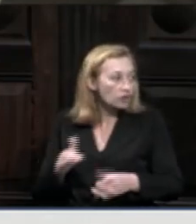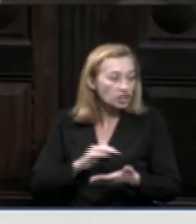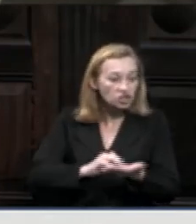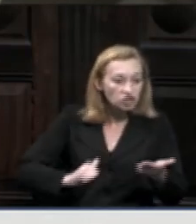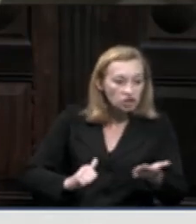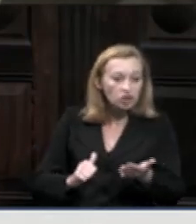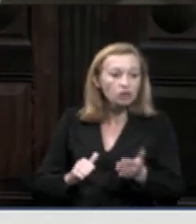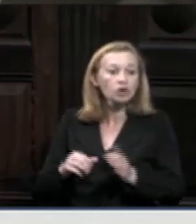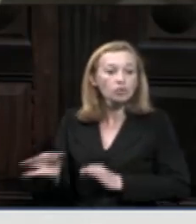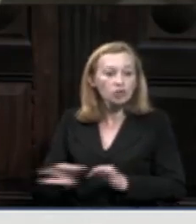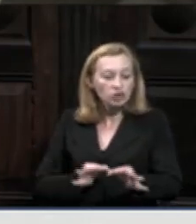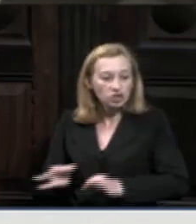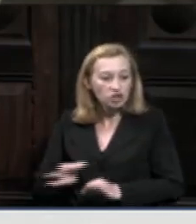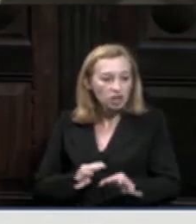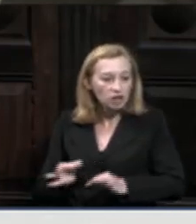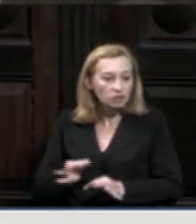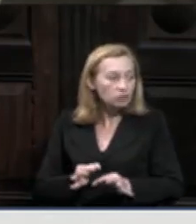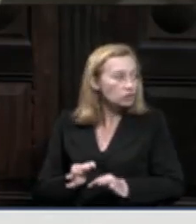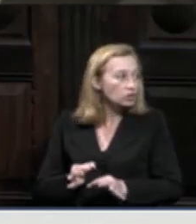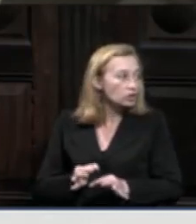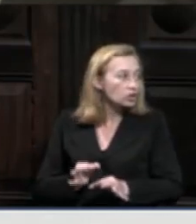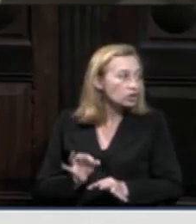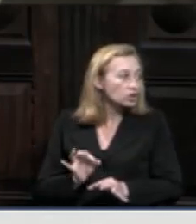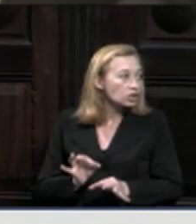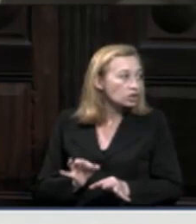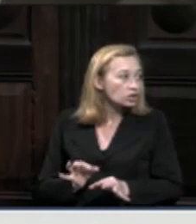projeto de pauta e sobresta